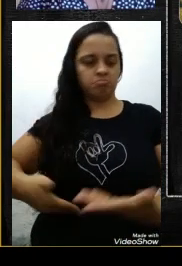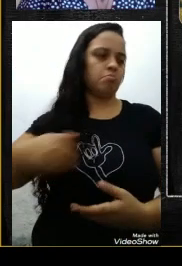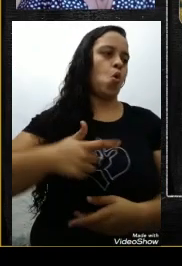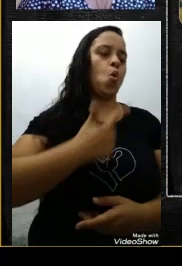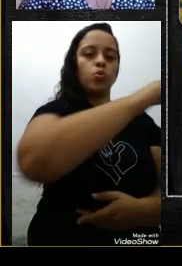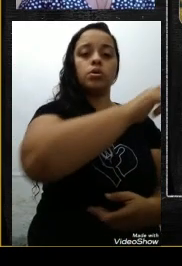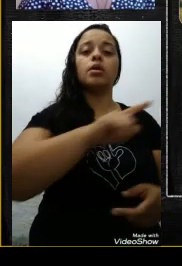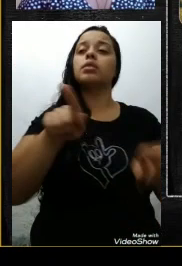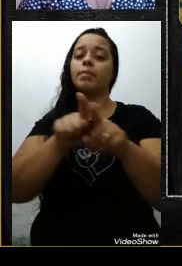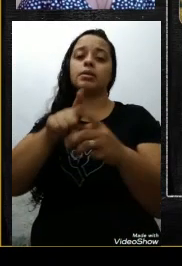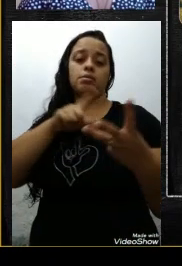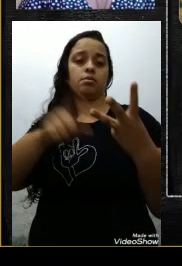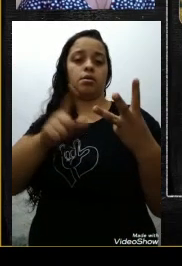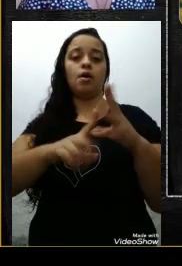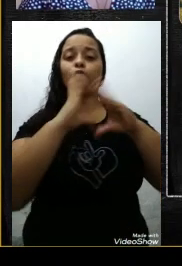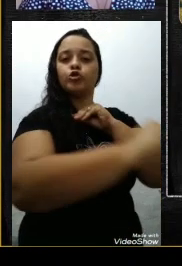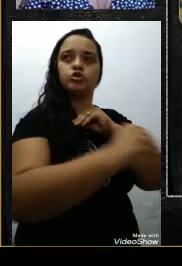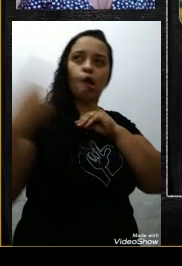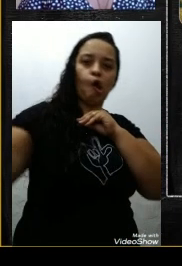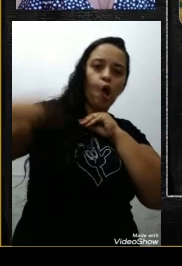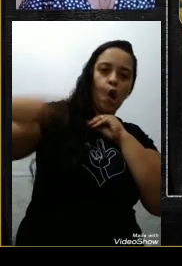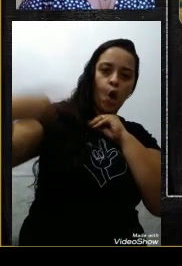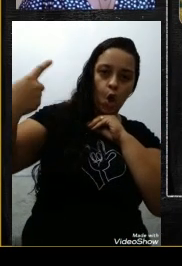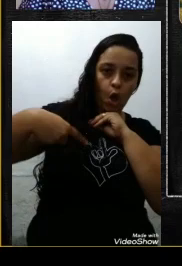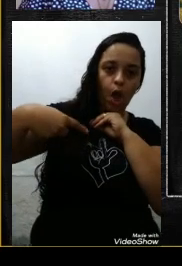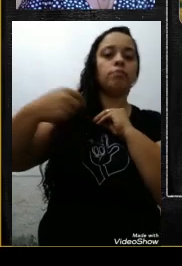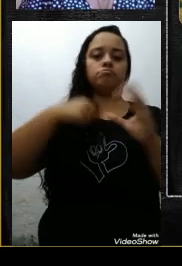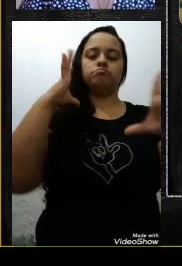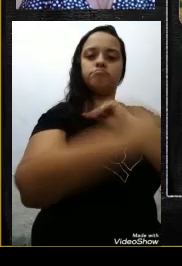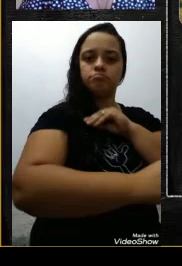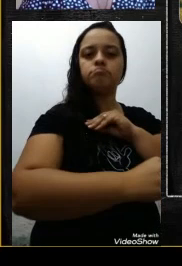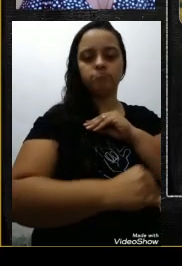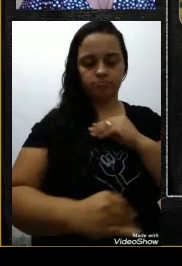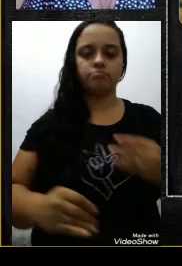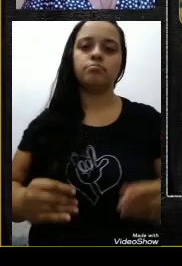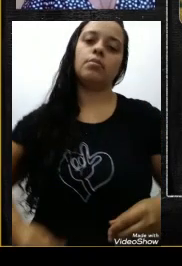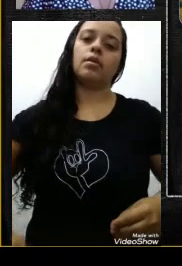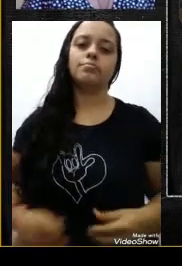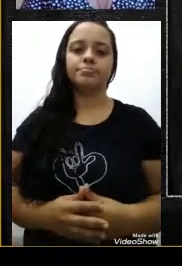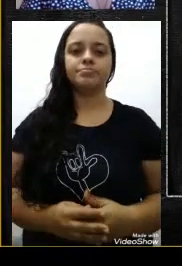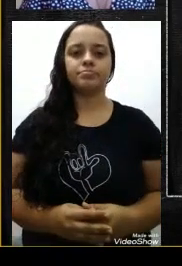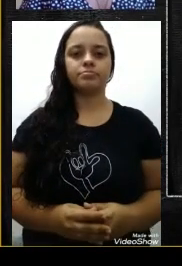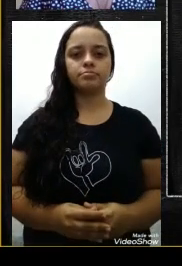exploração do senhor feudal. Como se dizia na época, o ar da cidade torna o homem livre.